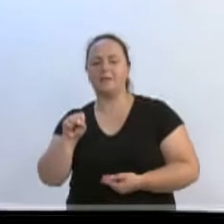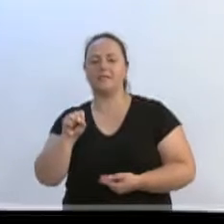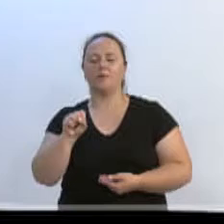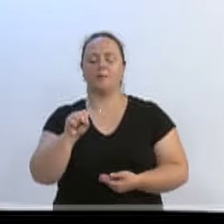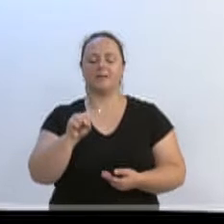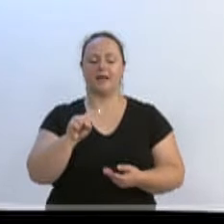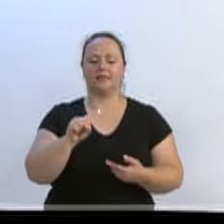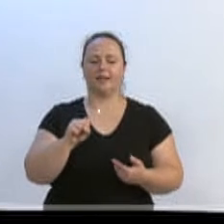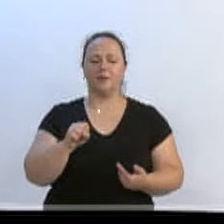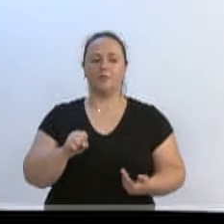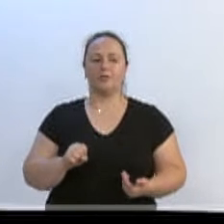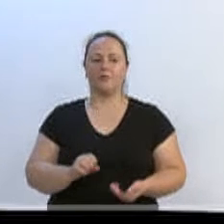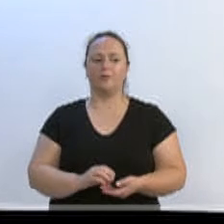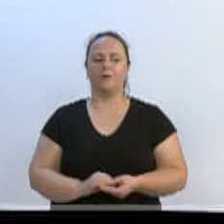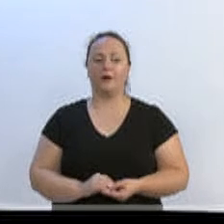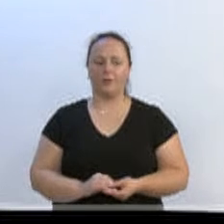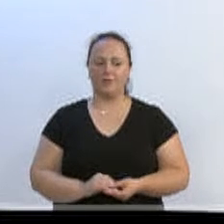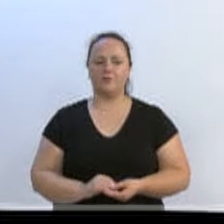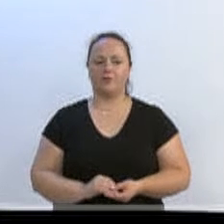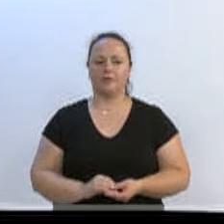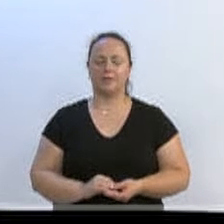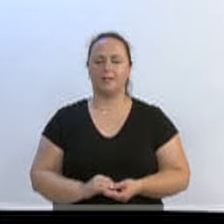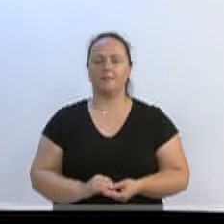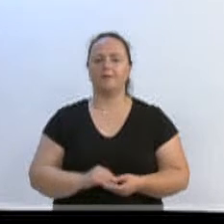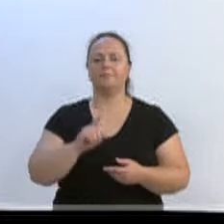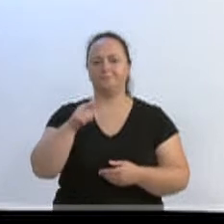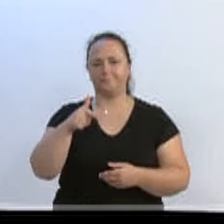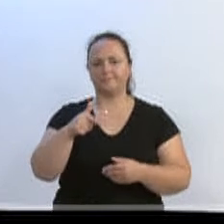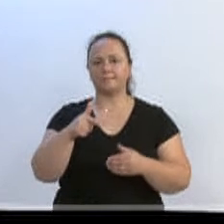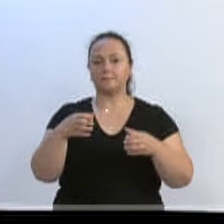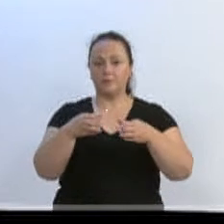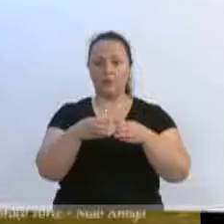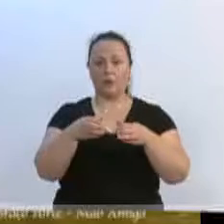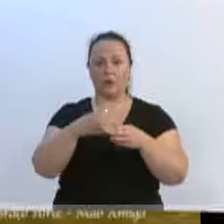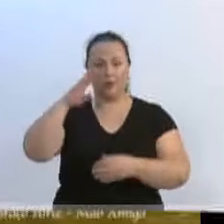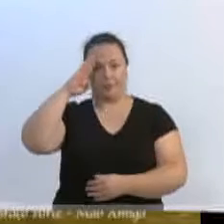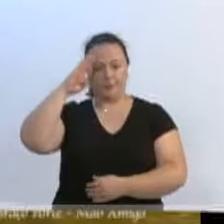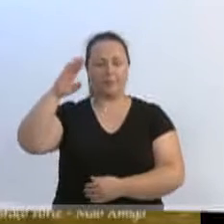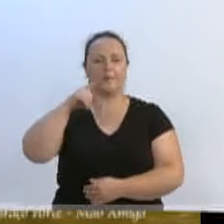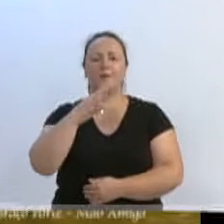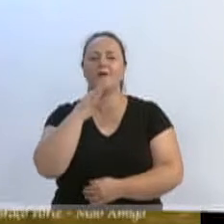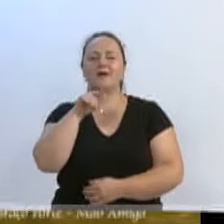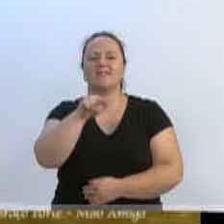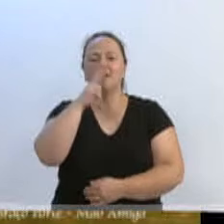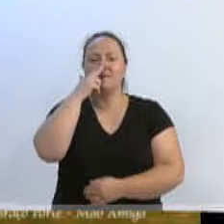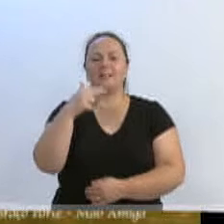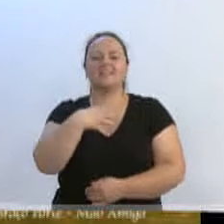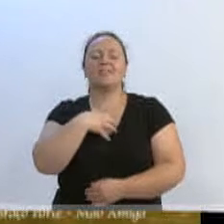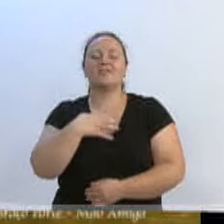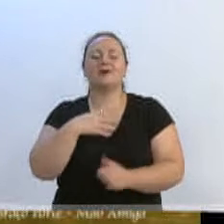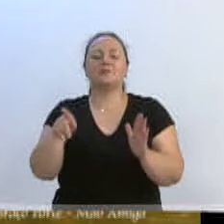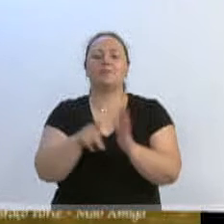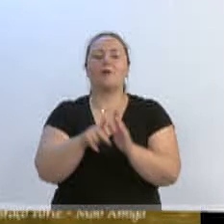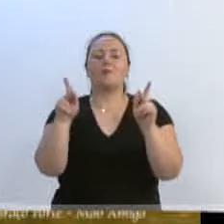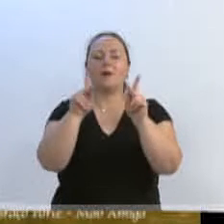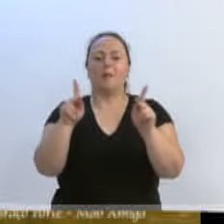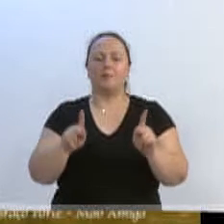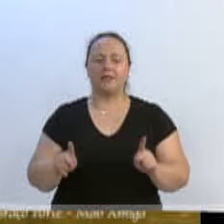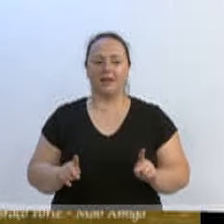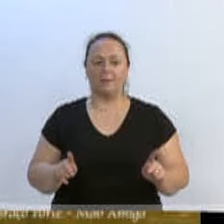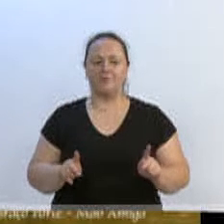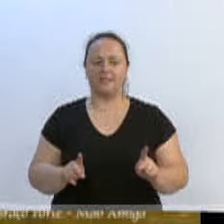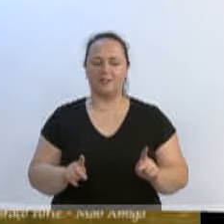de caxias patrono do exército brasileiro conhecido como pacificador não só o exército